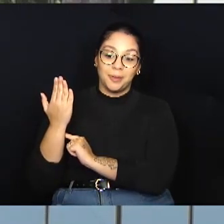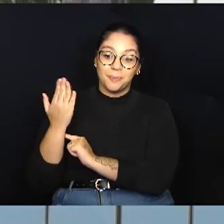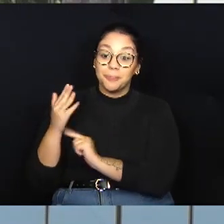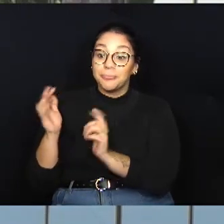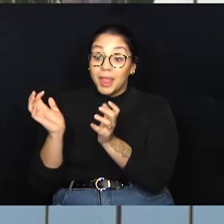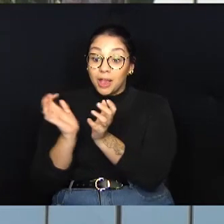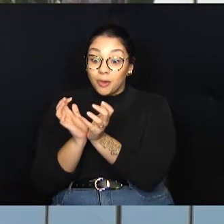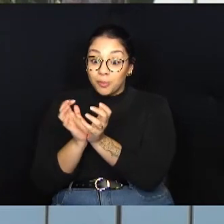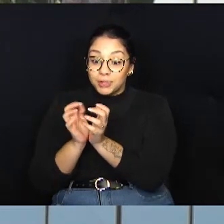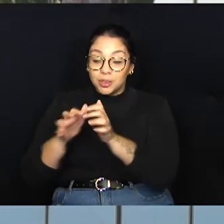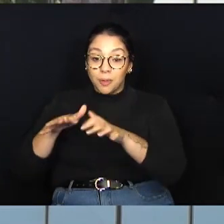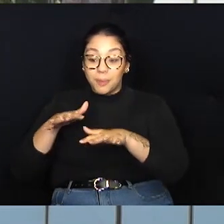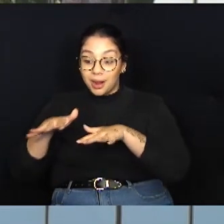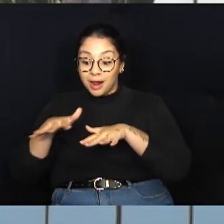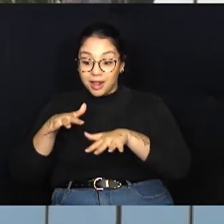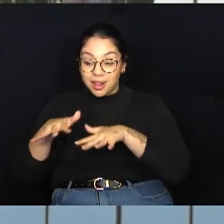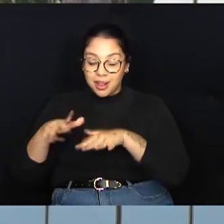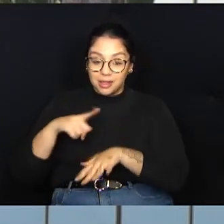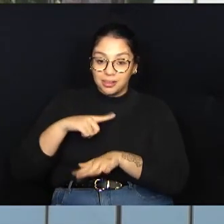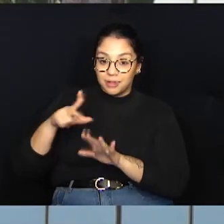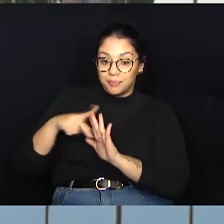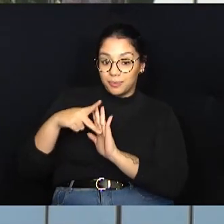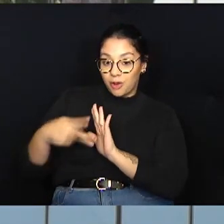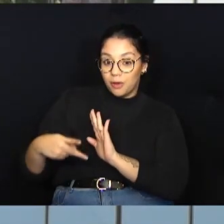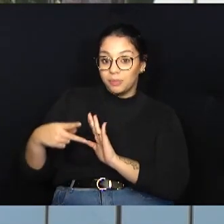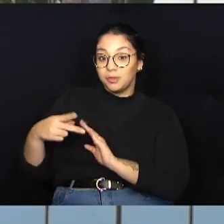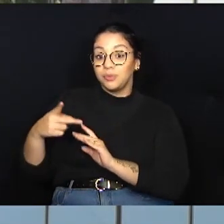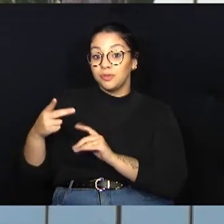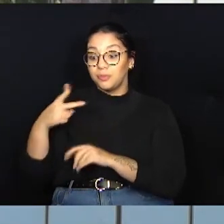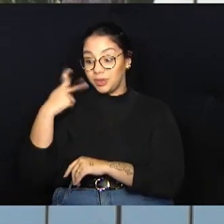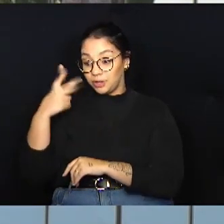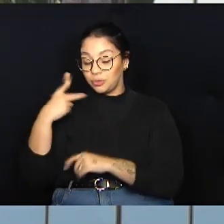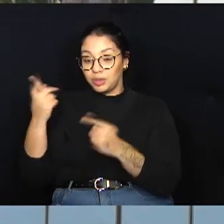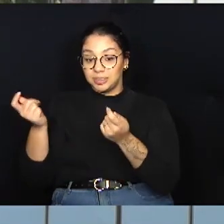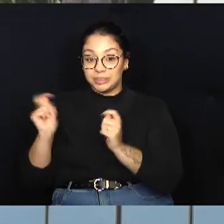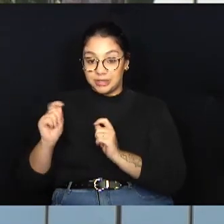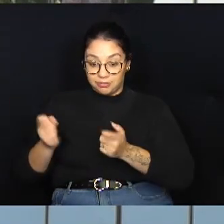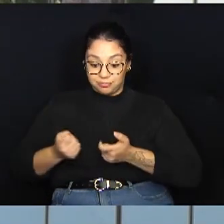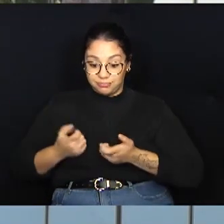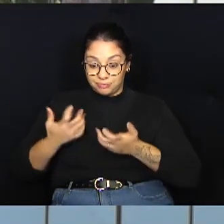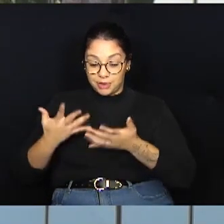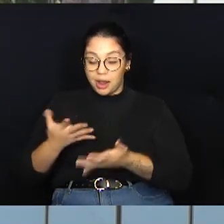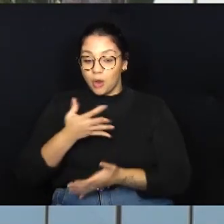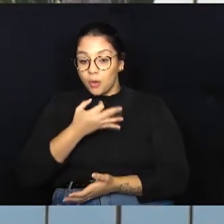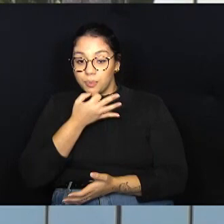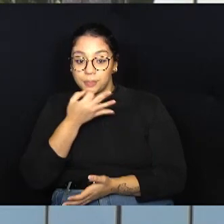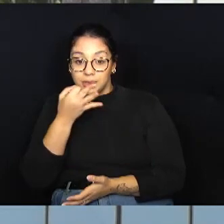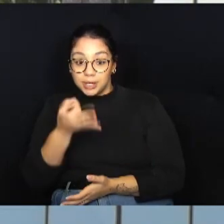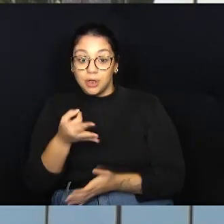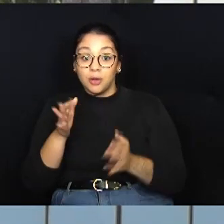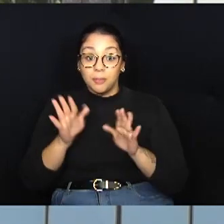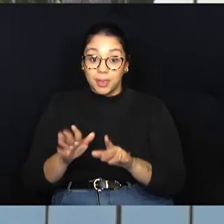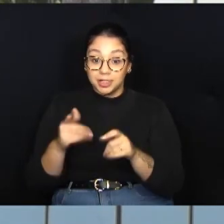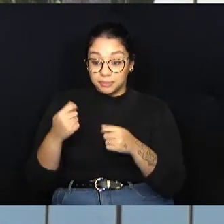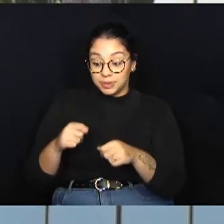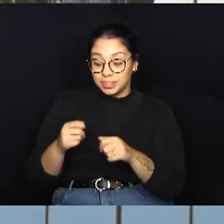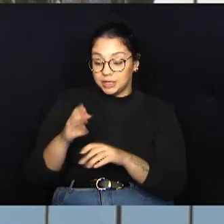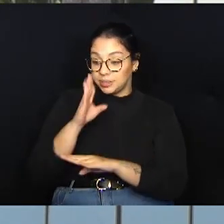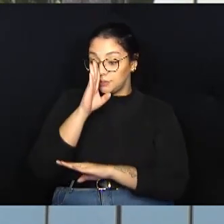tem uma dinâmica própria e os vereadores são autônomos para expressar suas opiniões, mas tem que seguir uma